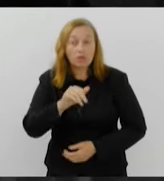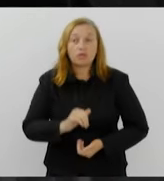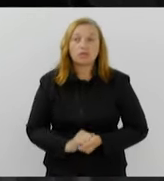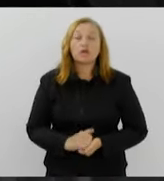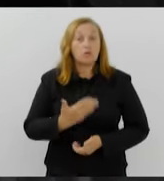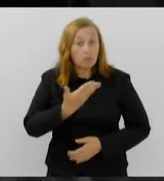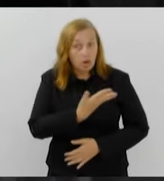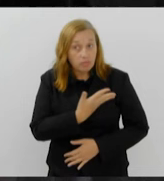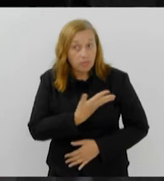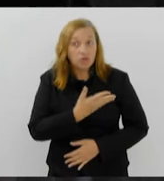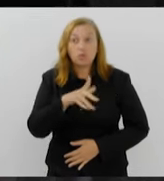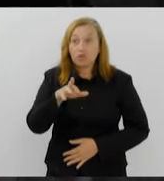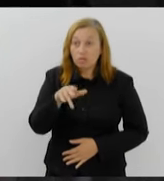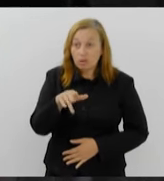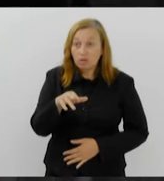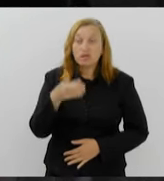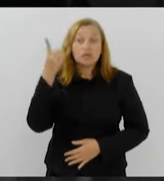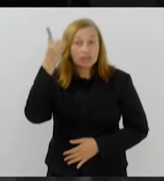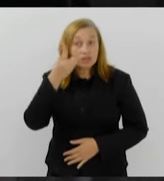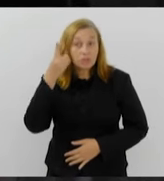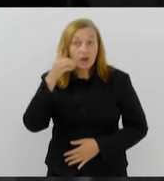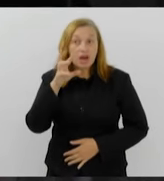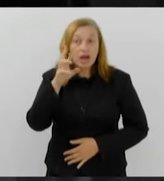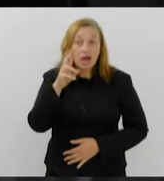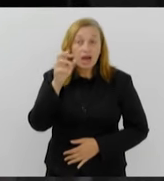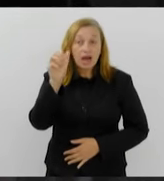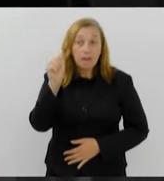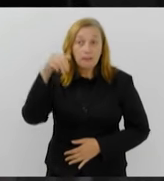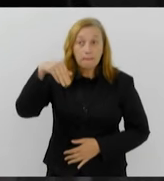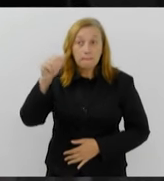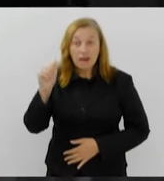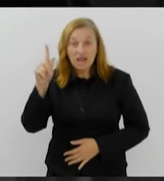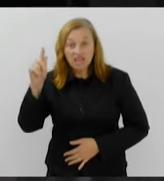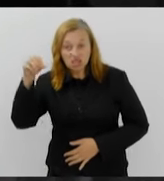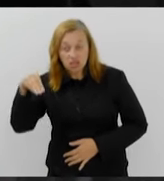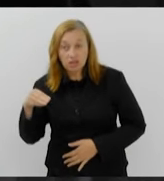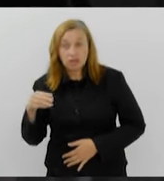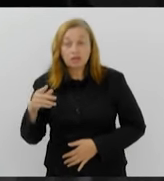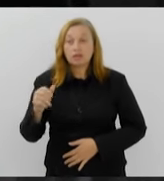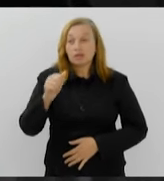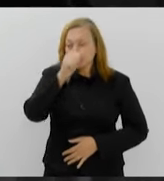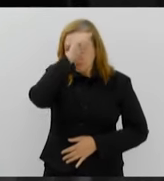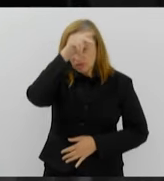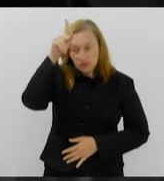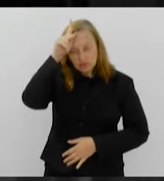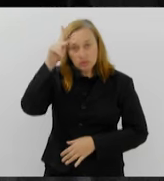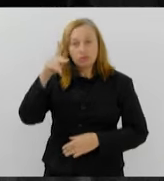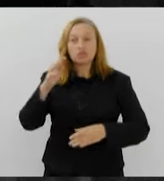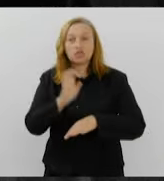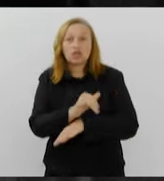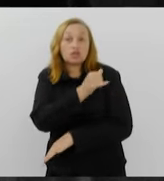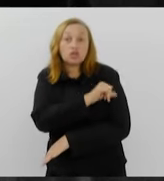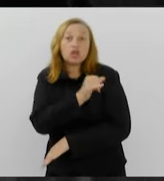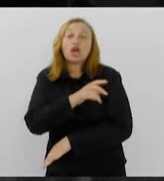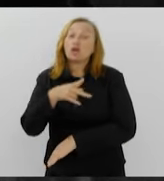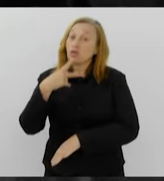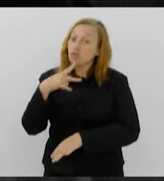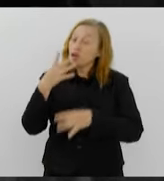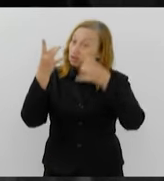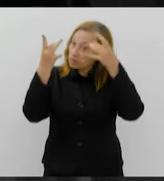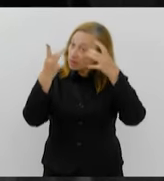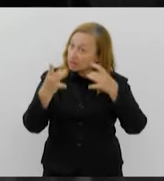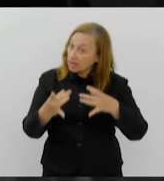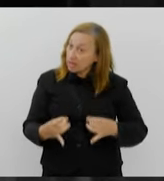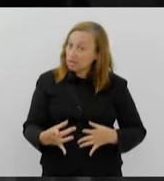do meu amigo meu irmão Deputado ramagem a Prefeitura do Rio de Janeiro portanto dou esses detalhes para dizer que não havia na